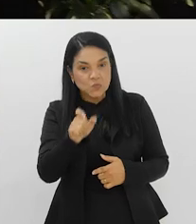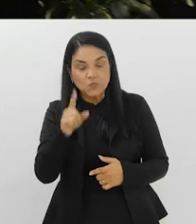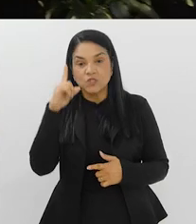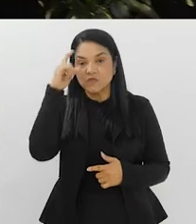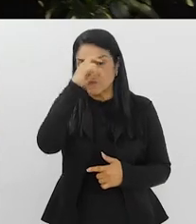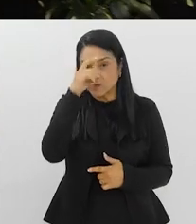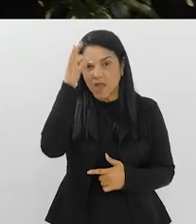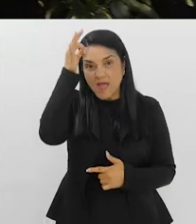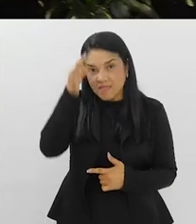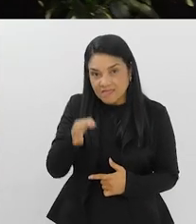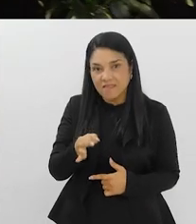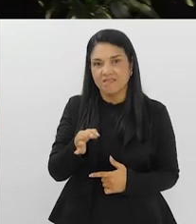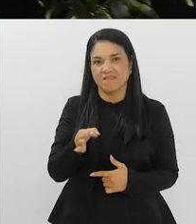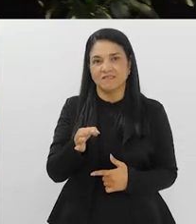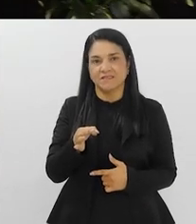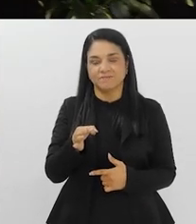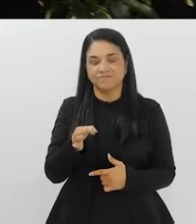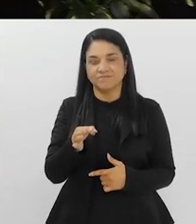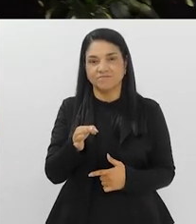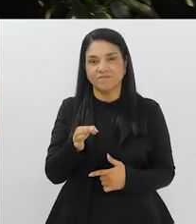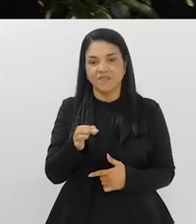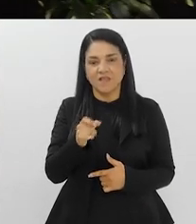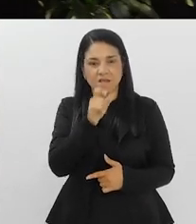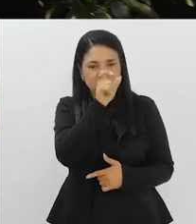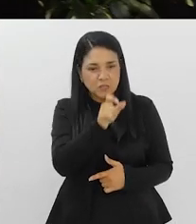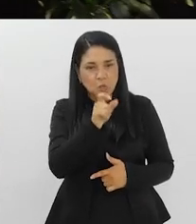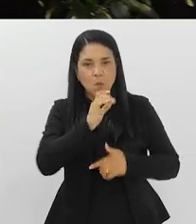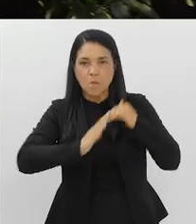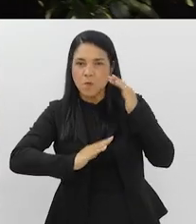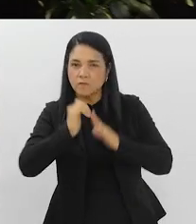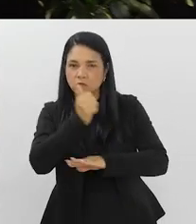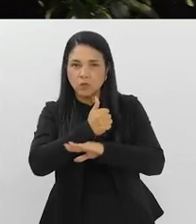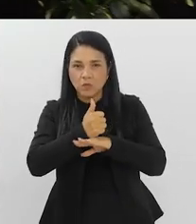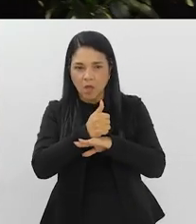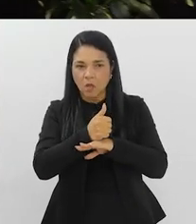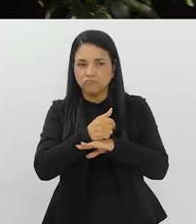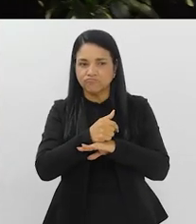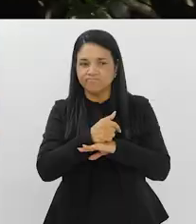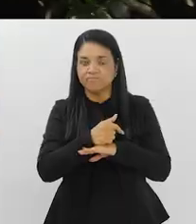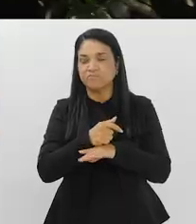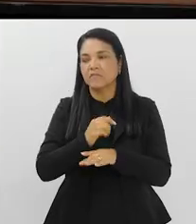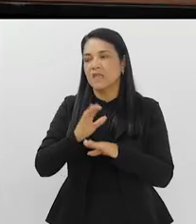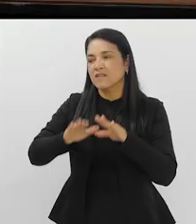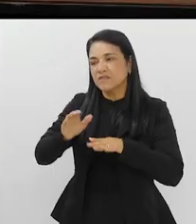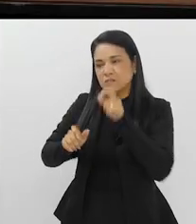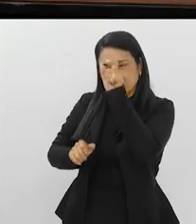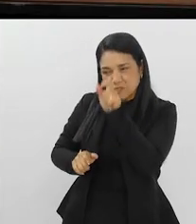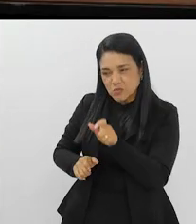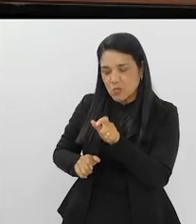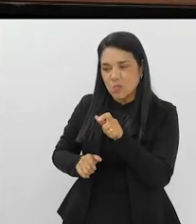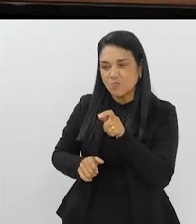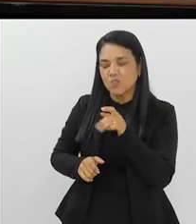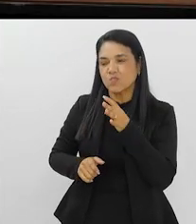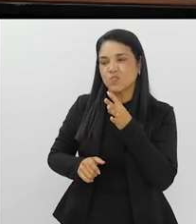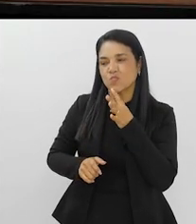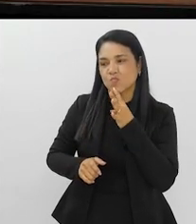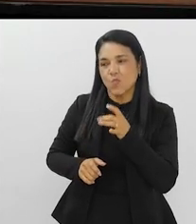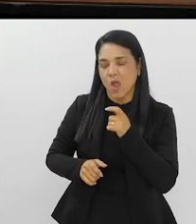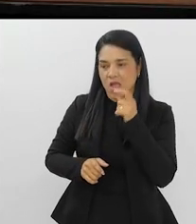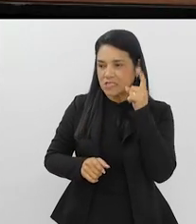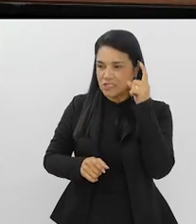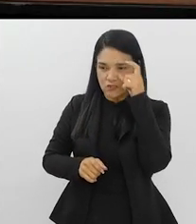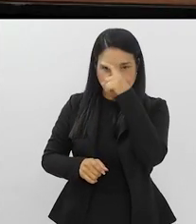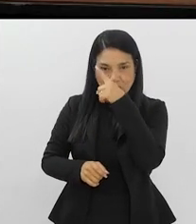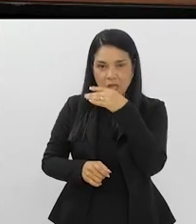têm dificuldade de entender o lado desse profissional, do trabalhador? Às vezes as pessoas têm dificuldade até por um sentimento também